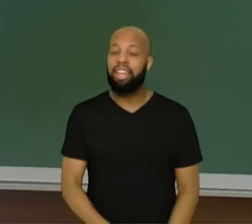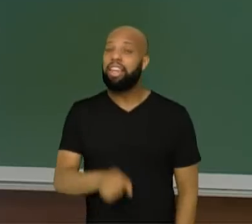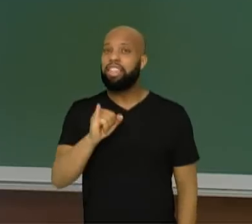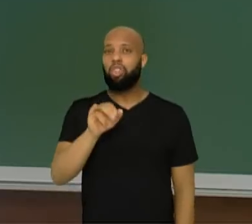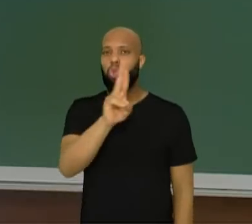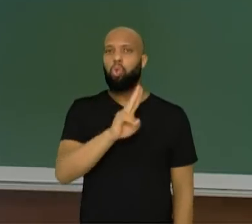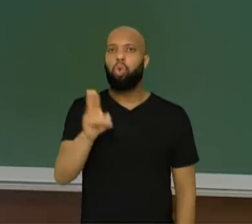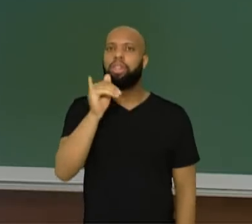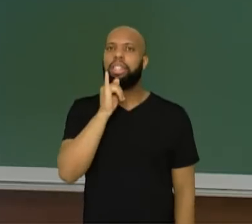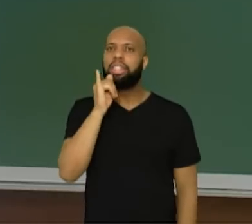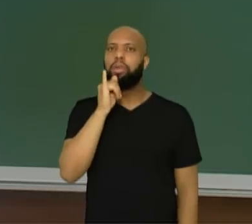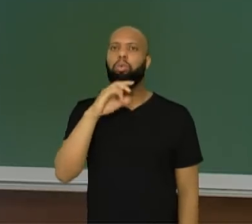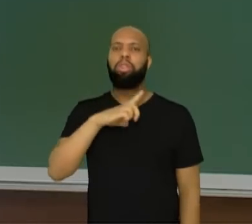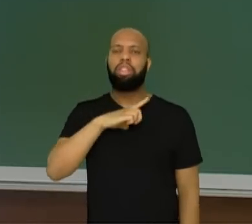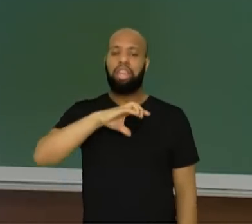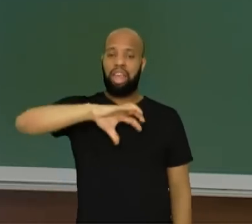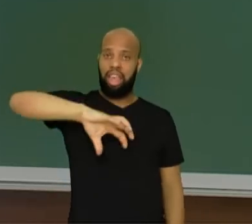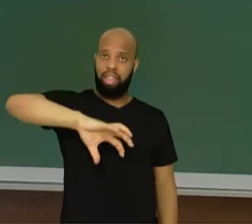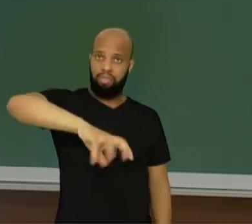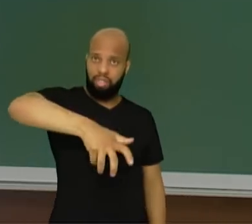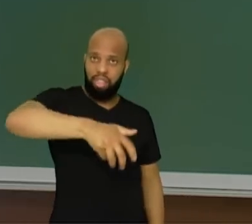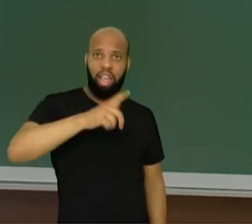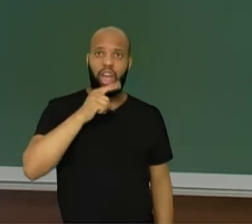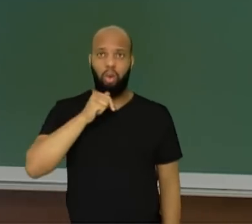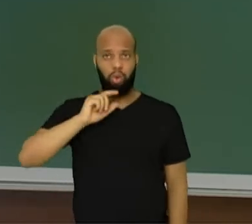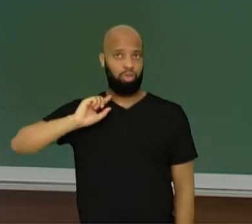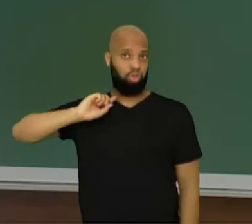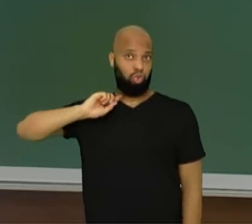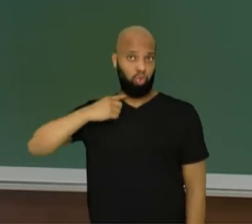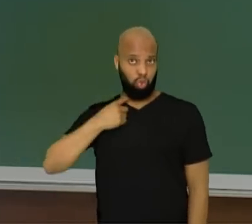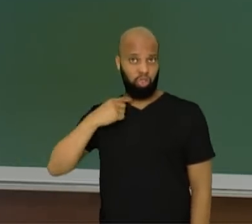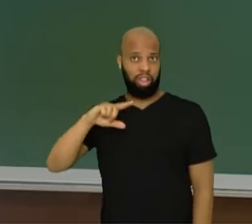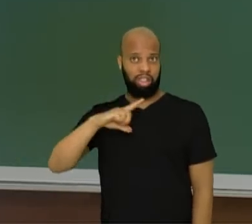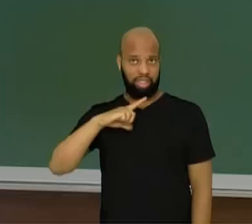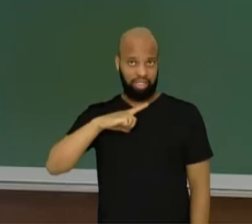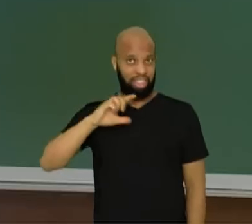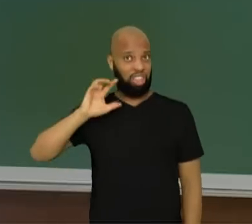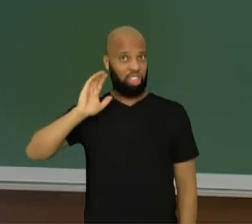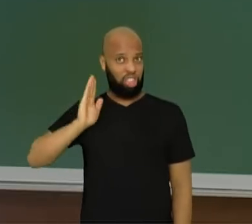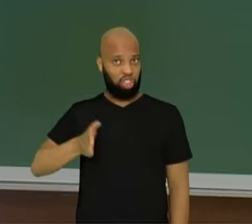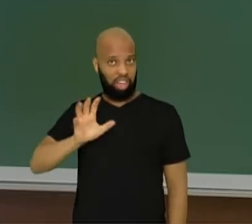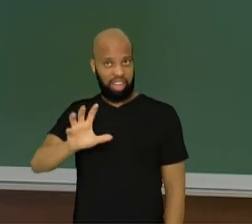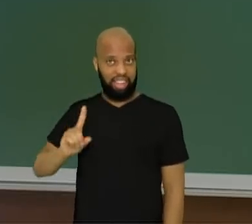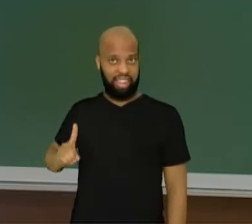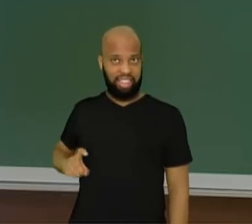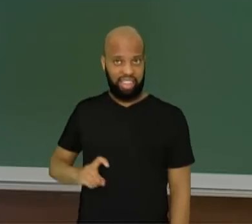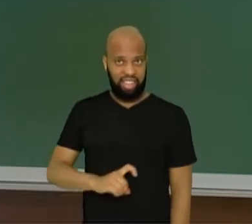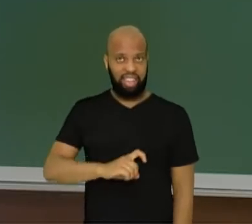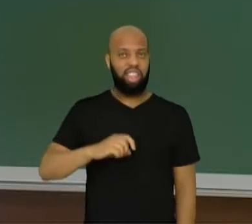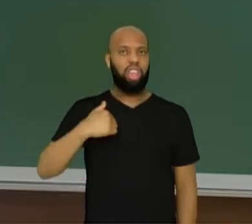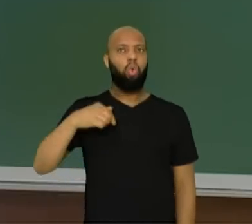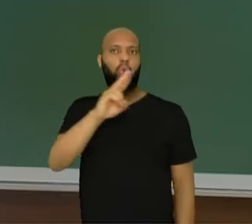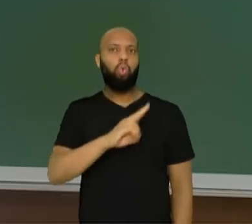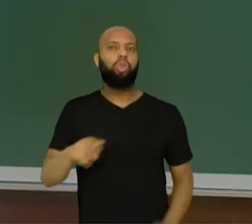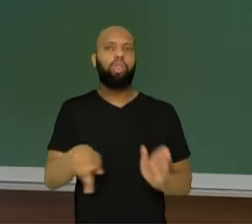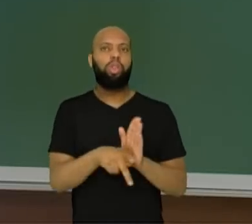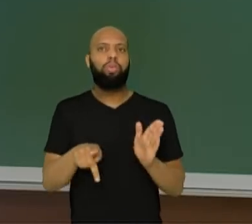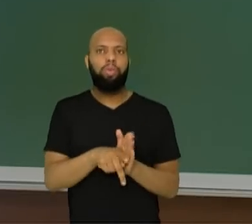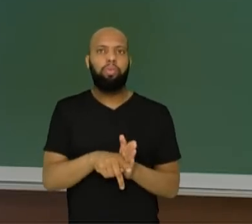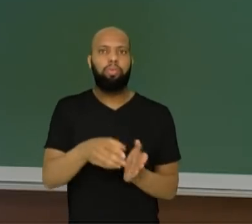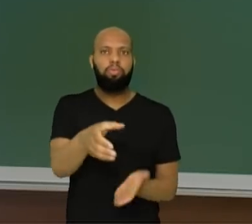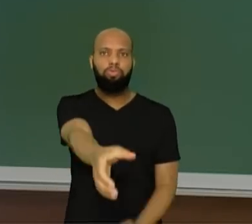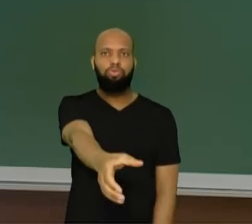por exemplo, uma verdura, uma fruta, e nós ingerirmos essa estrutura, vou me contaminar, bebendo a